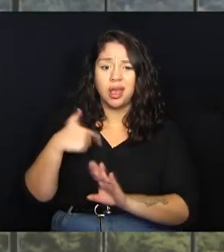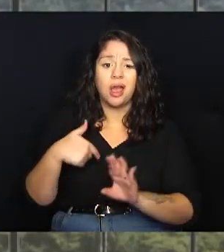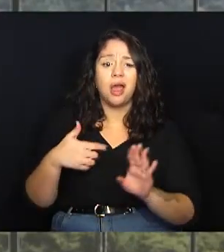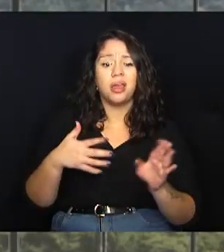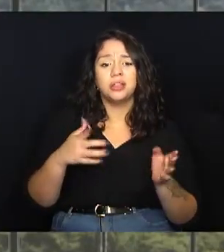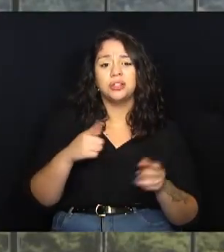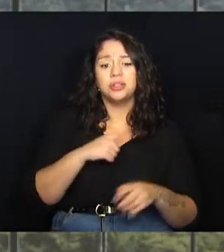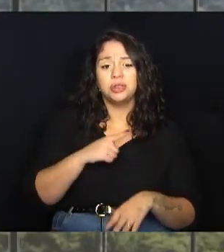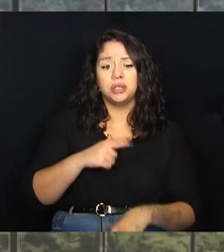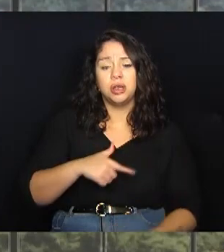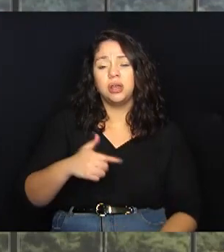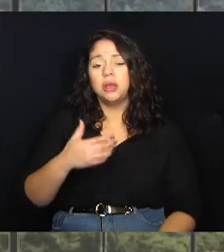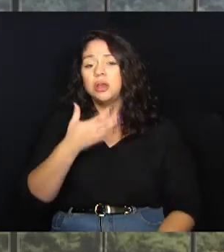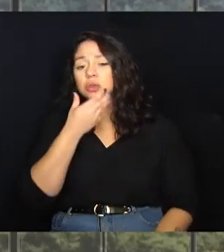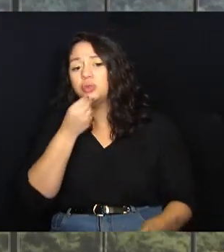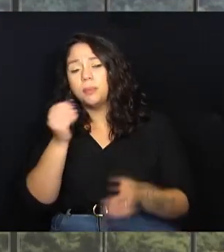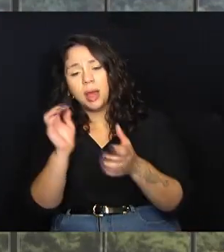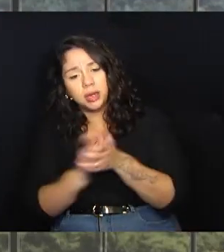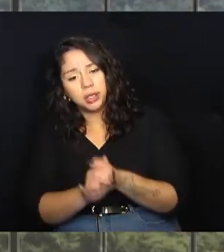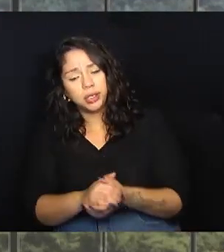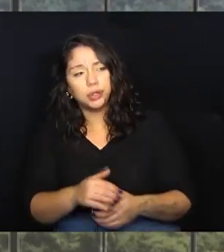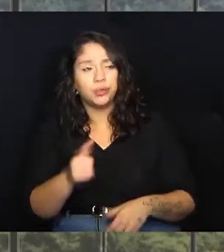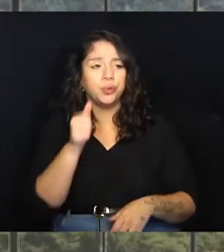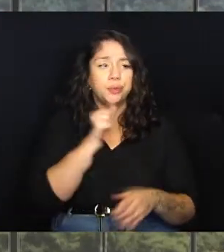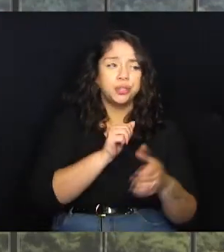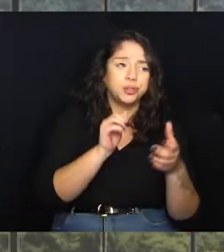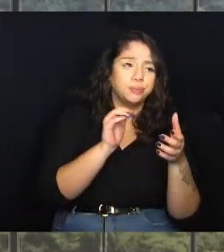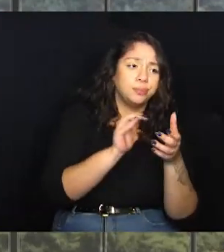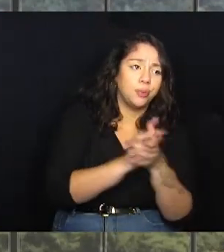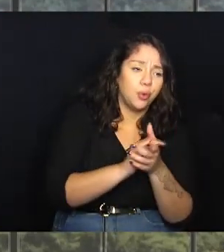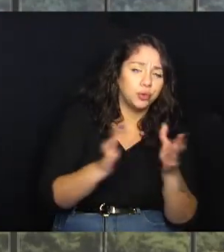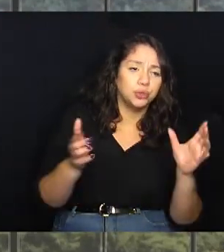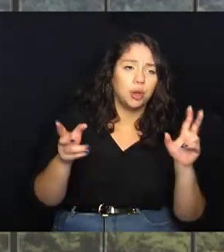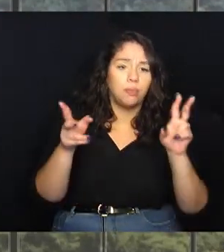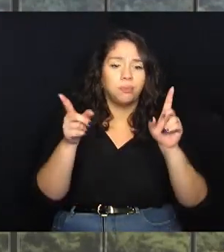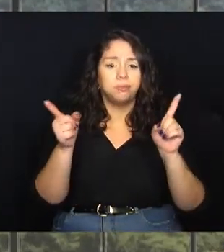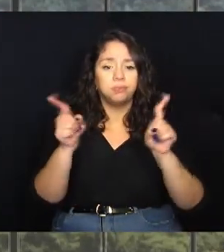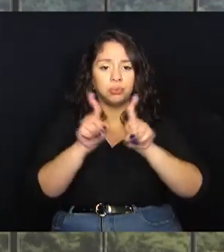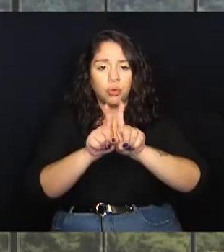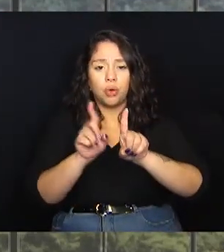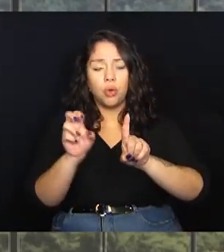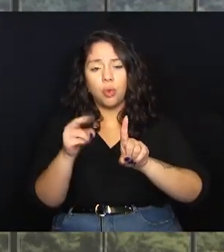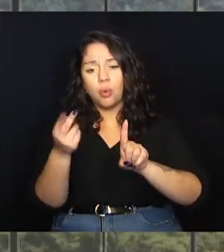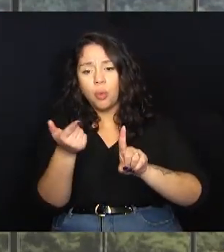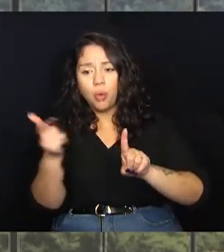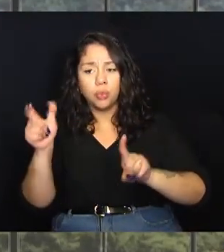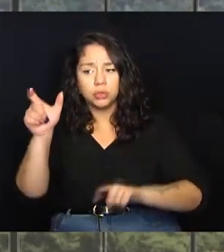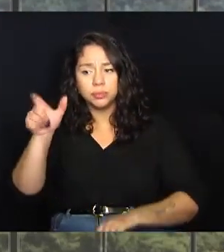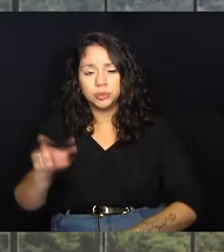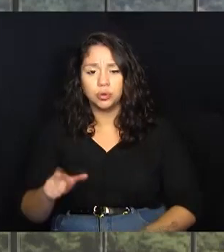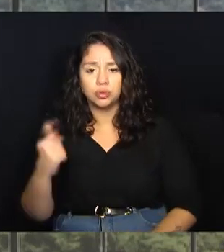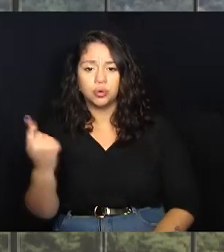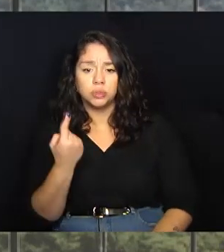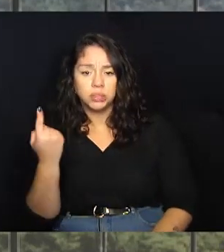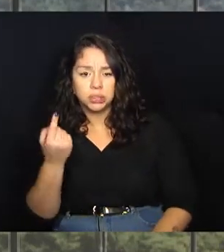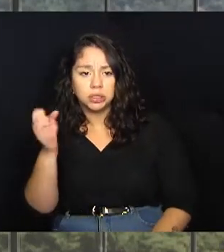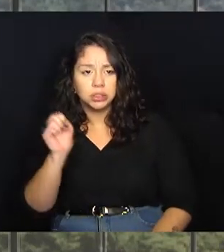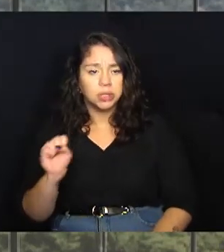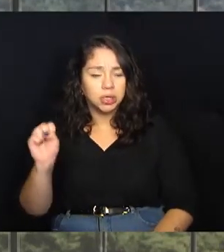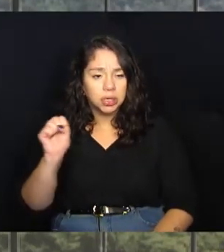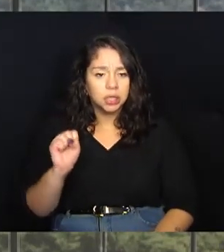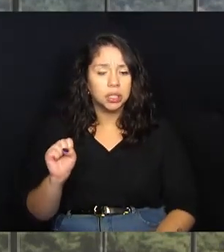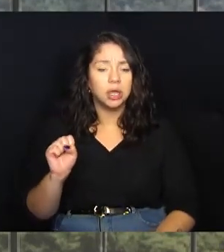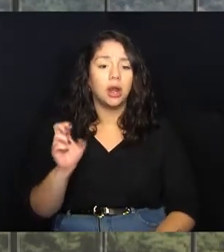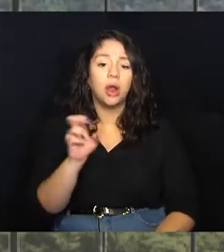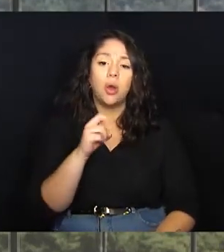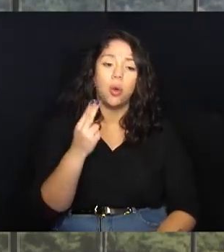esposa, pode ser uma pessoa solteira, pode ser um casal homoafetivo e tudo mais. E os outros atores, por exemplo, uma família que já tenha